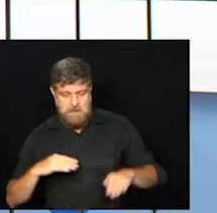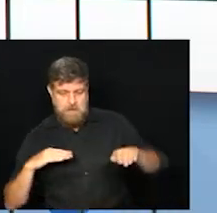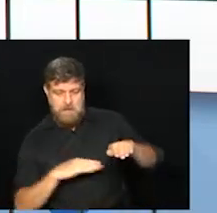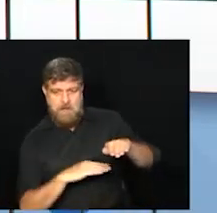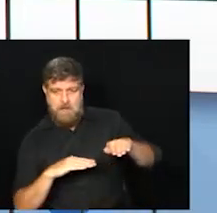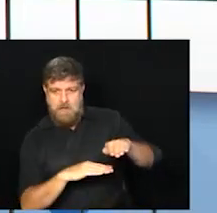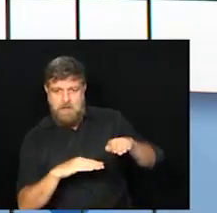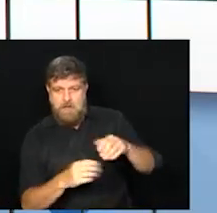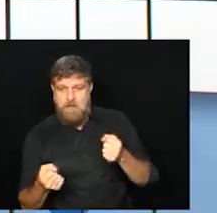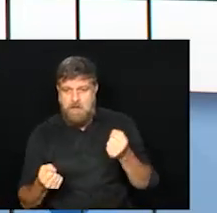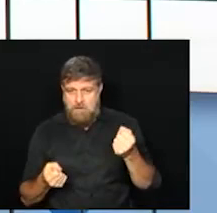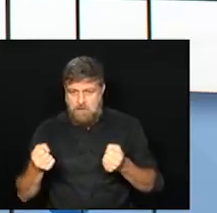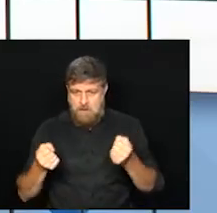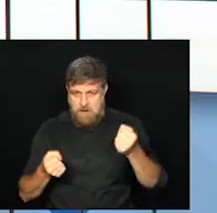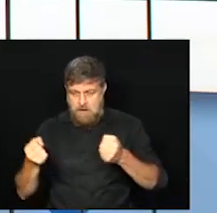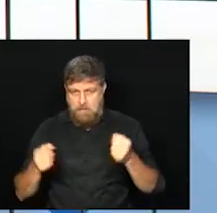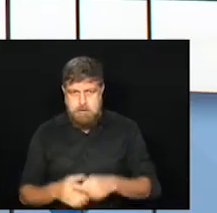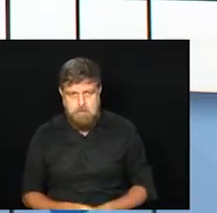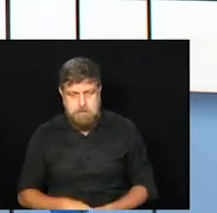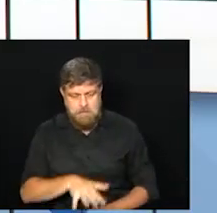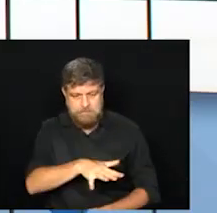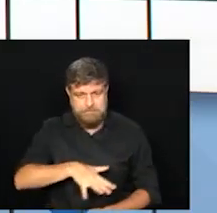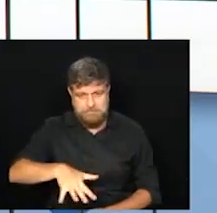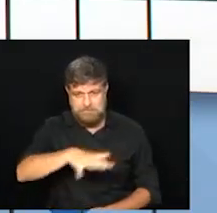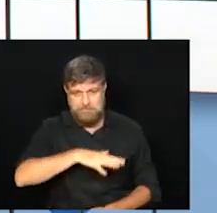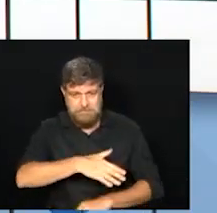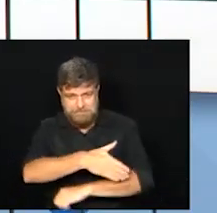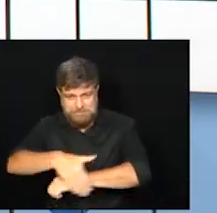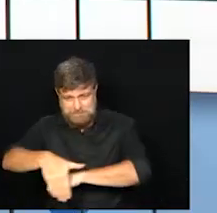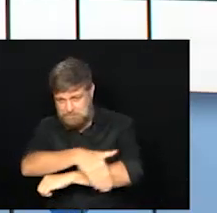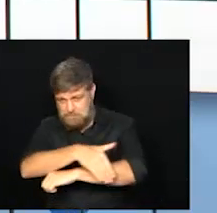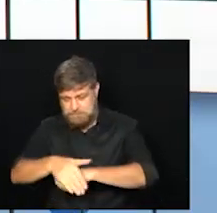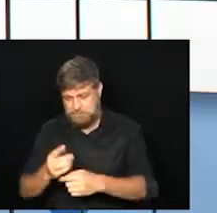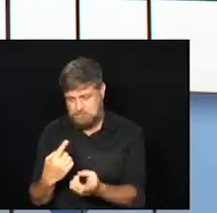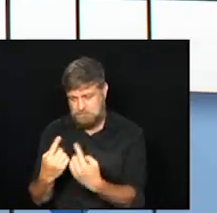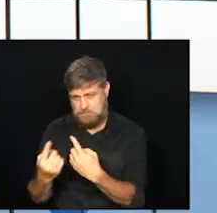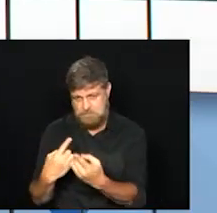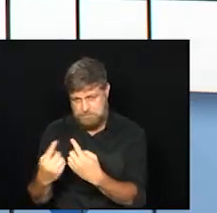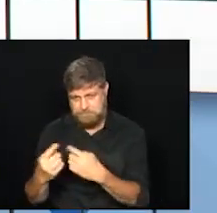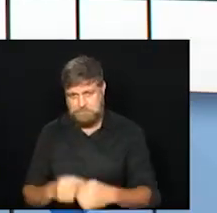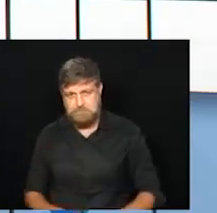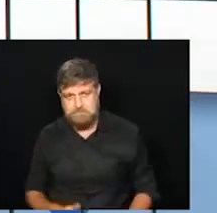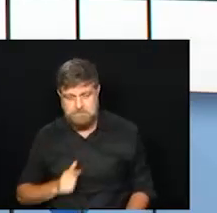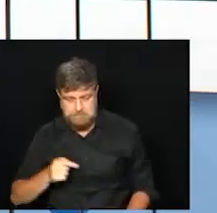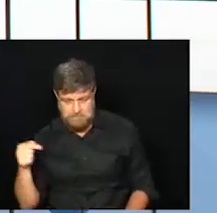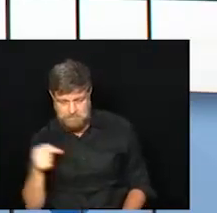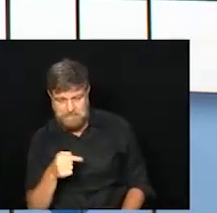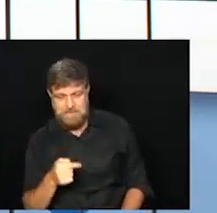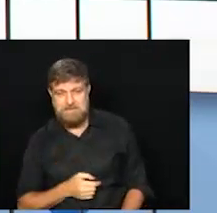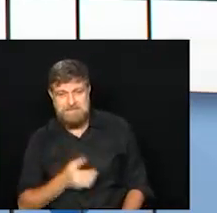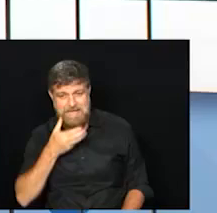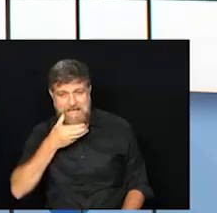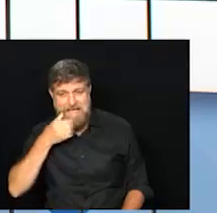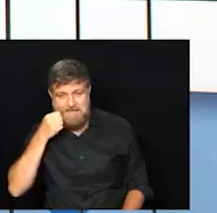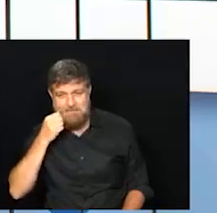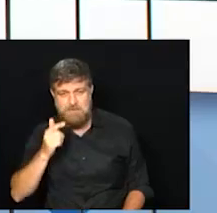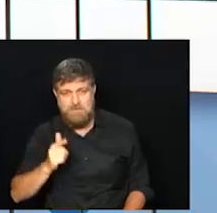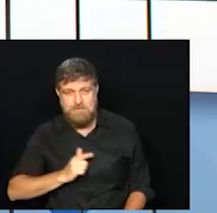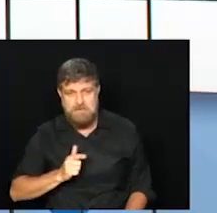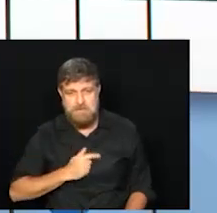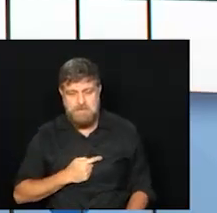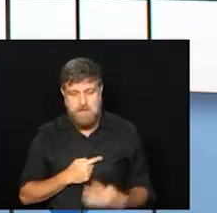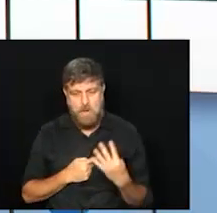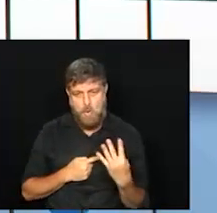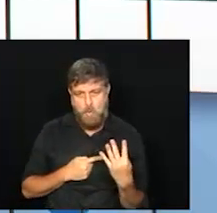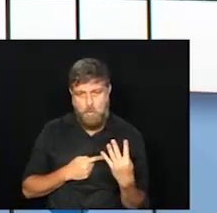estacionamento de veículos em canteiros centrais de ruas e avenidas do município, desde que essas vagas possuam